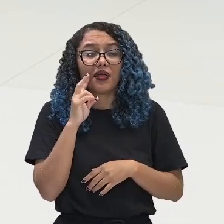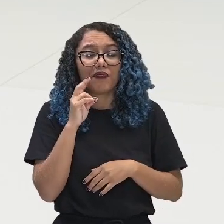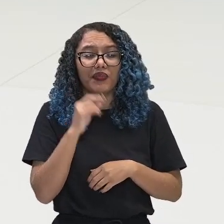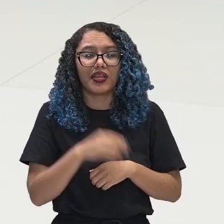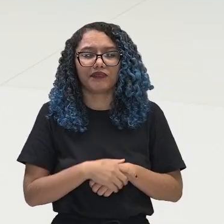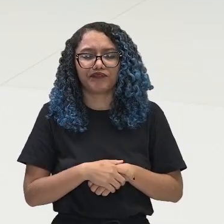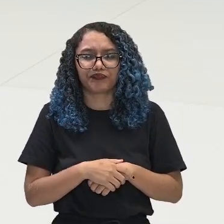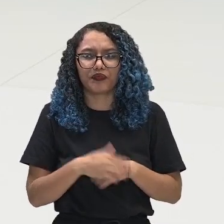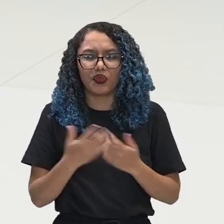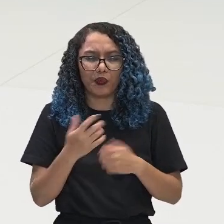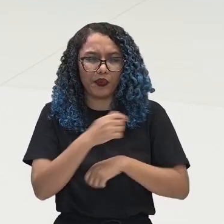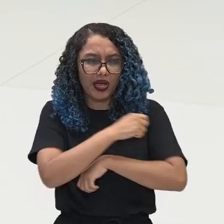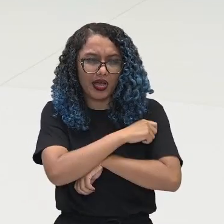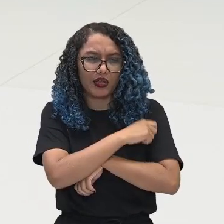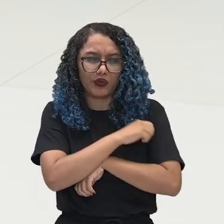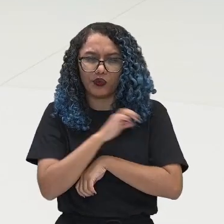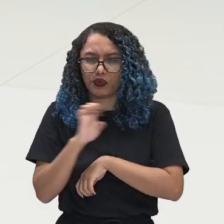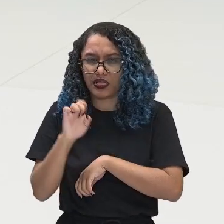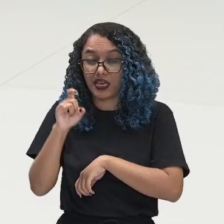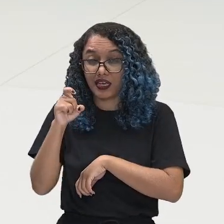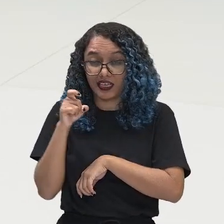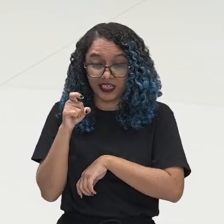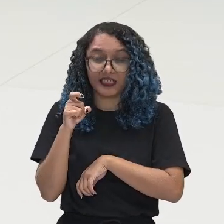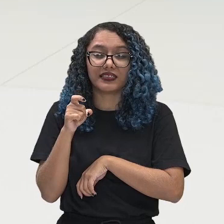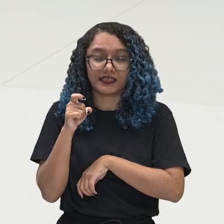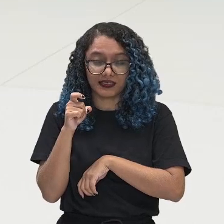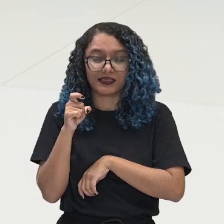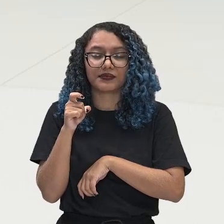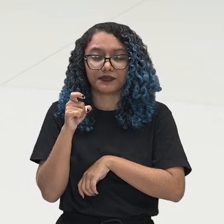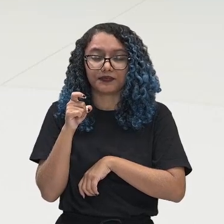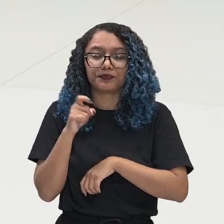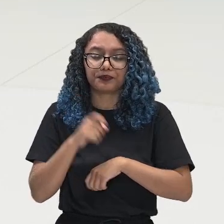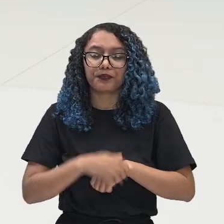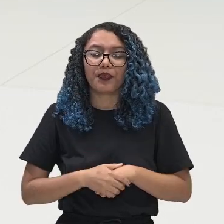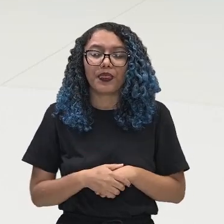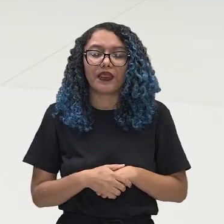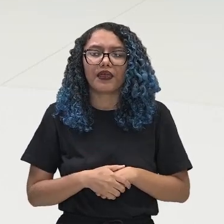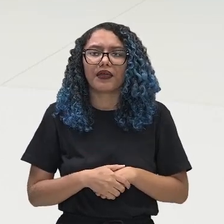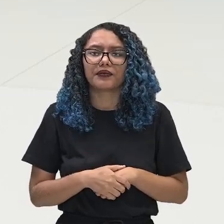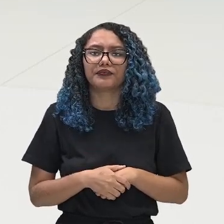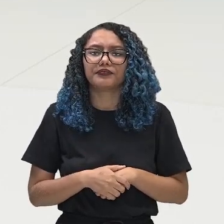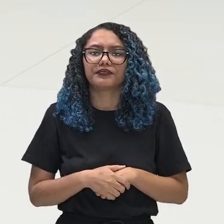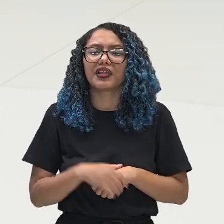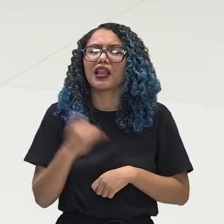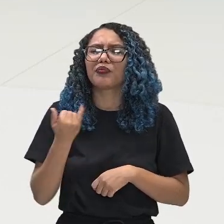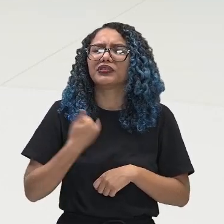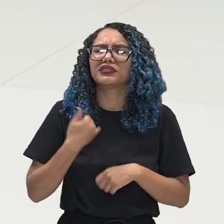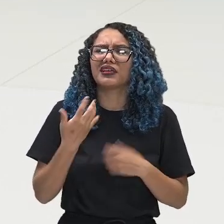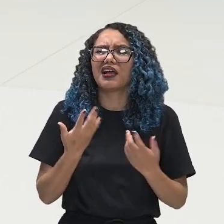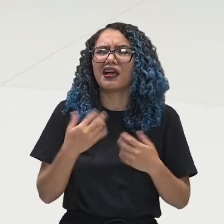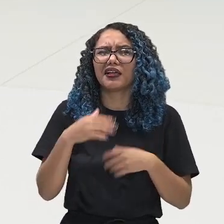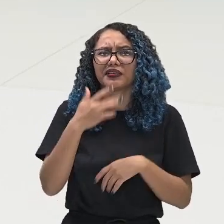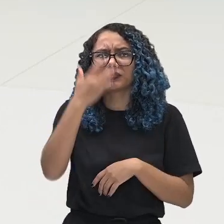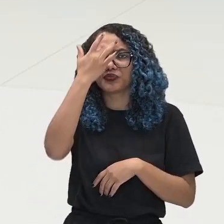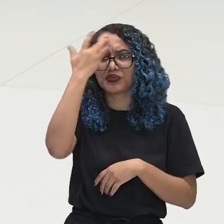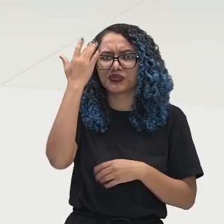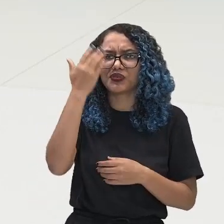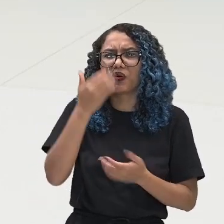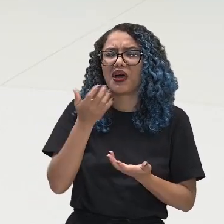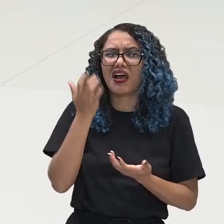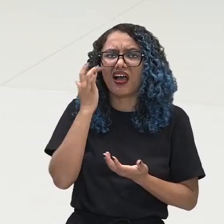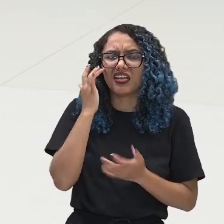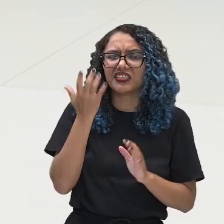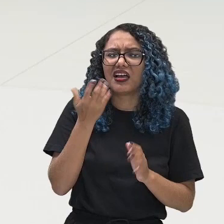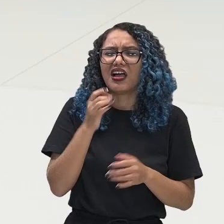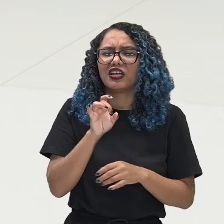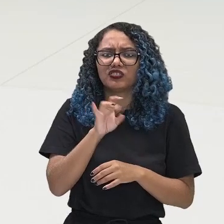eu tenho uma aluna, na verdade uma ex-aluna, que agora se tornou de fato ex-aluna. E aí ela dizia, as pessoas acham que a gente só vai